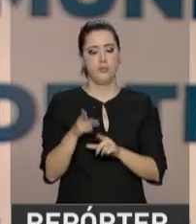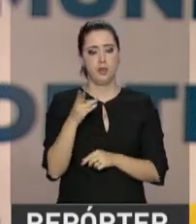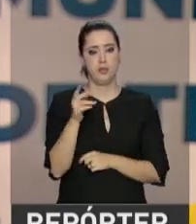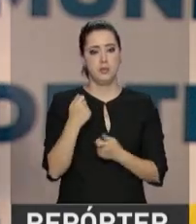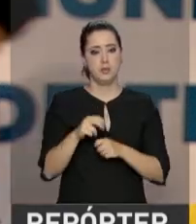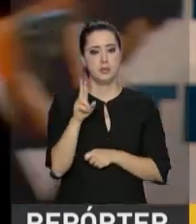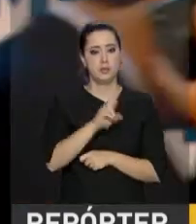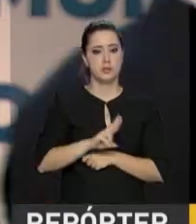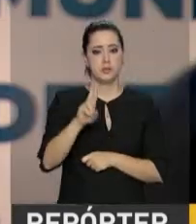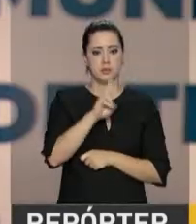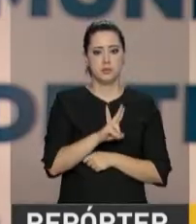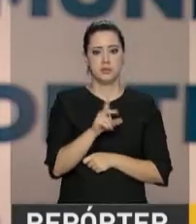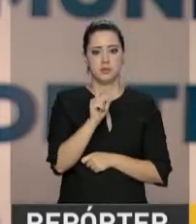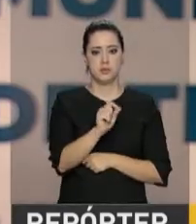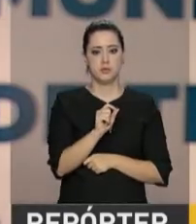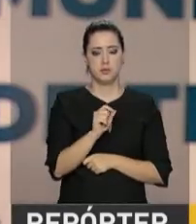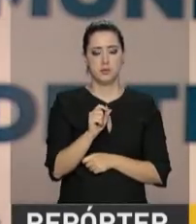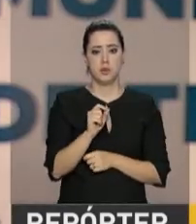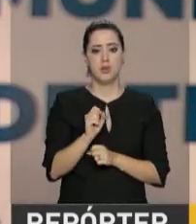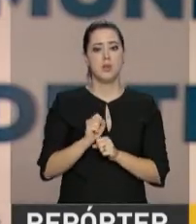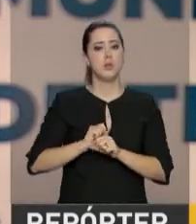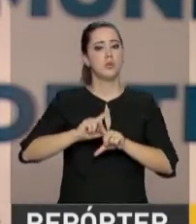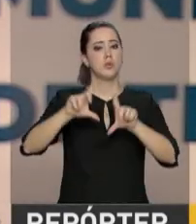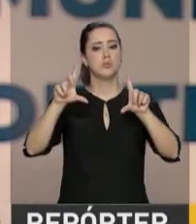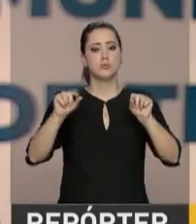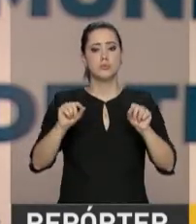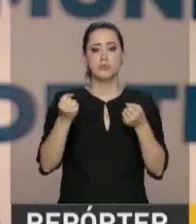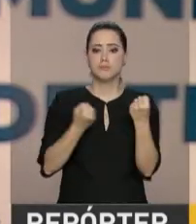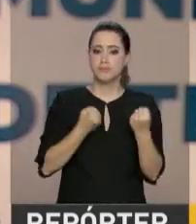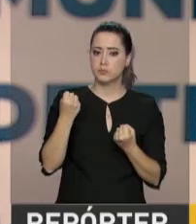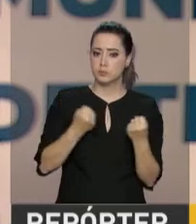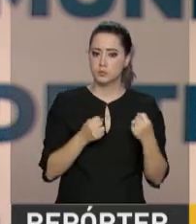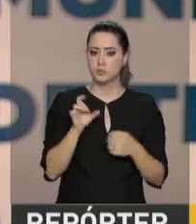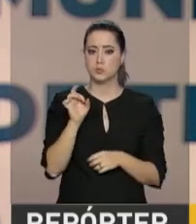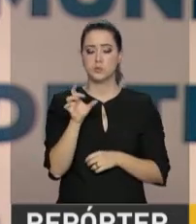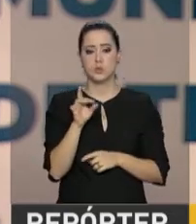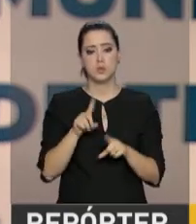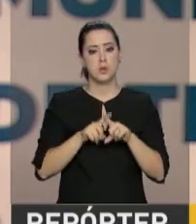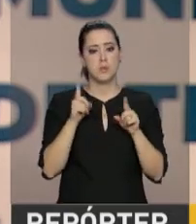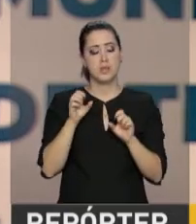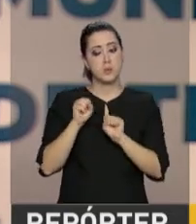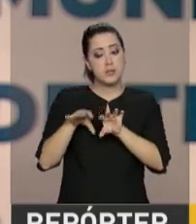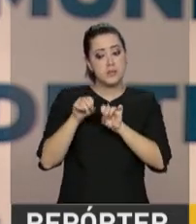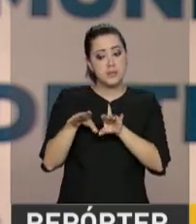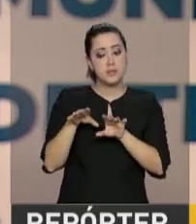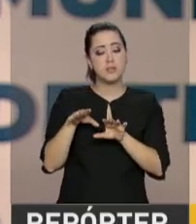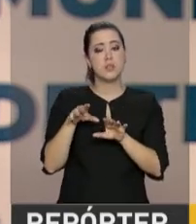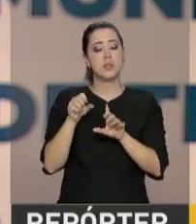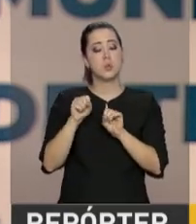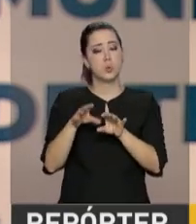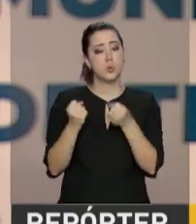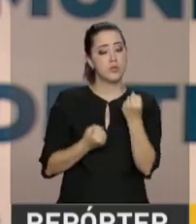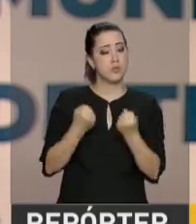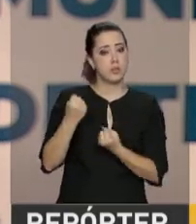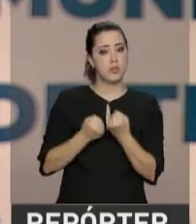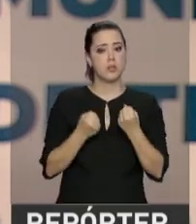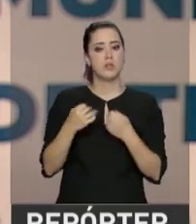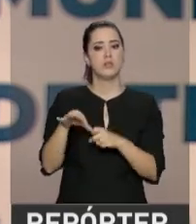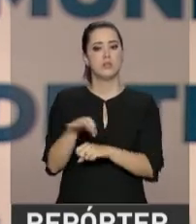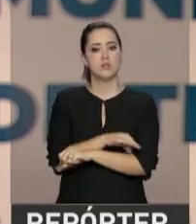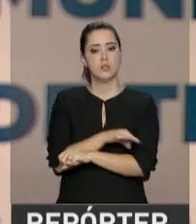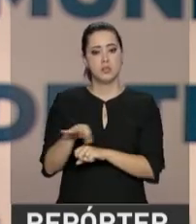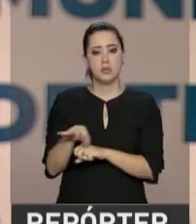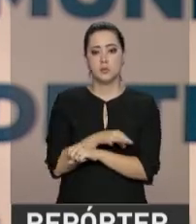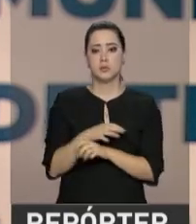utilizado para a sinalização de trânsito não somente pra isso mas a educação de trânsito engenharia de trânsito e nós